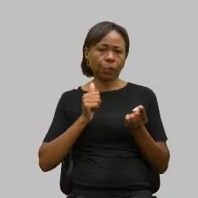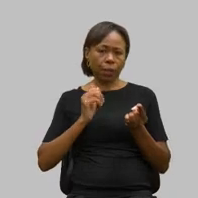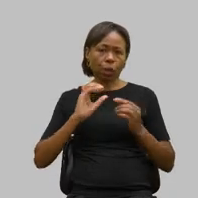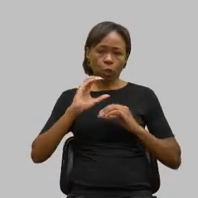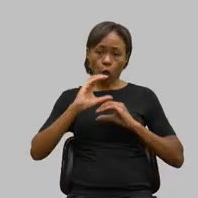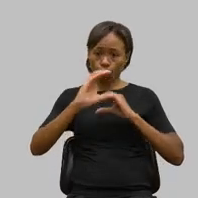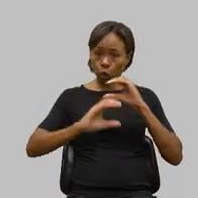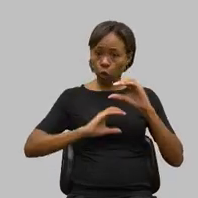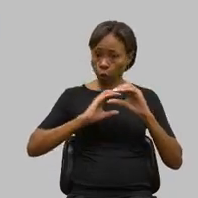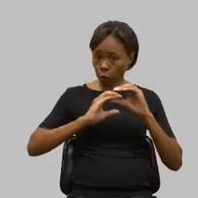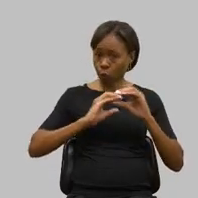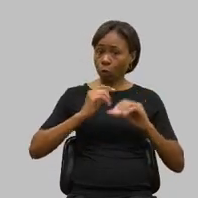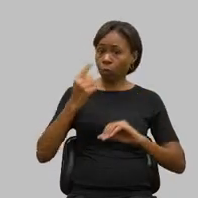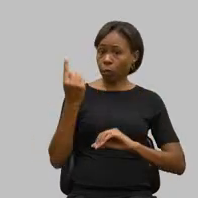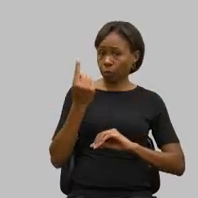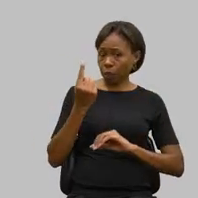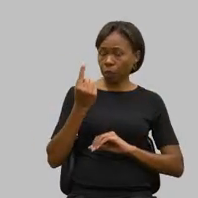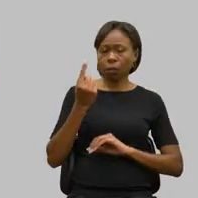mulher. Então, nós temos ali